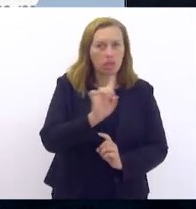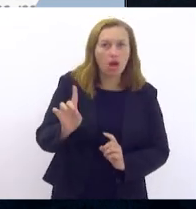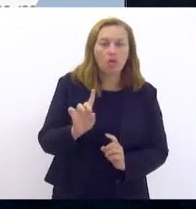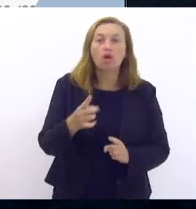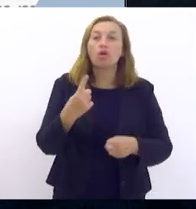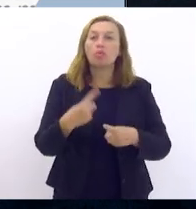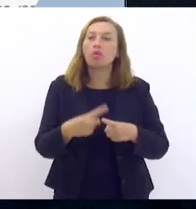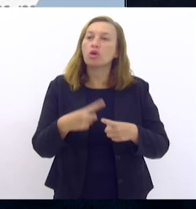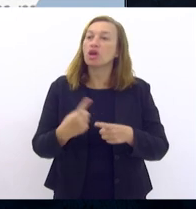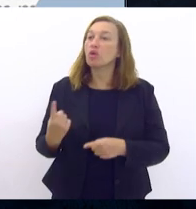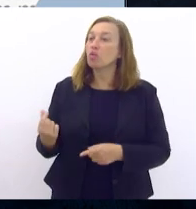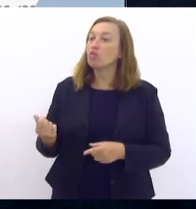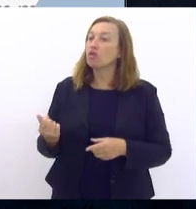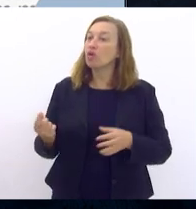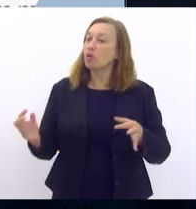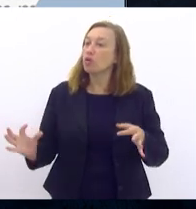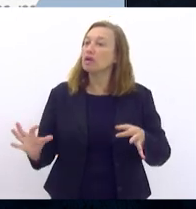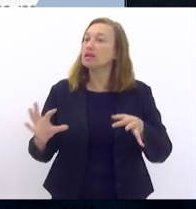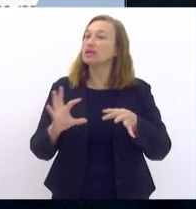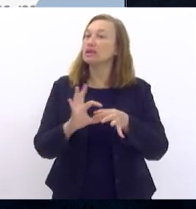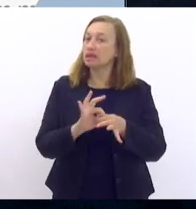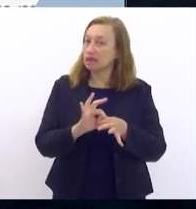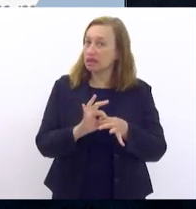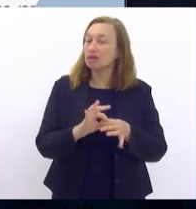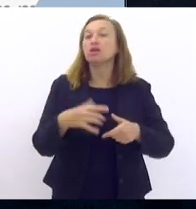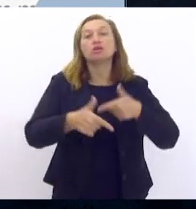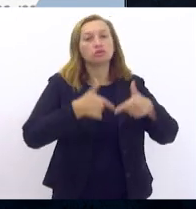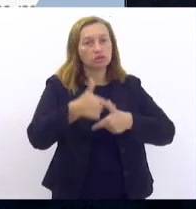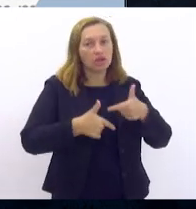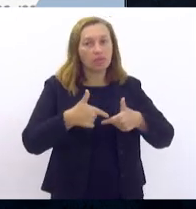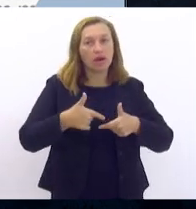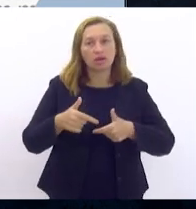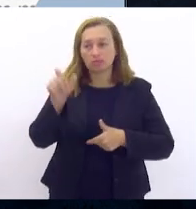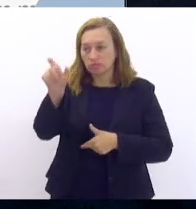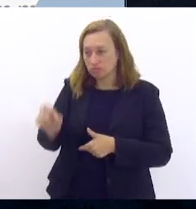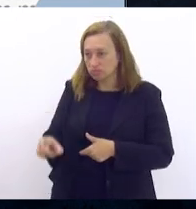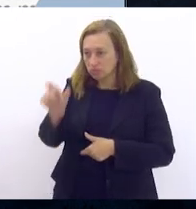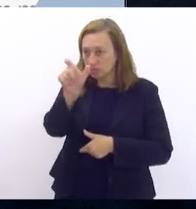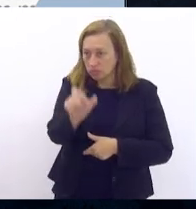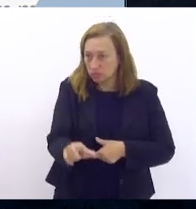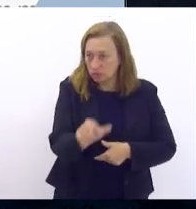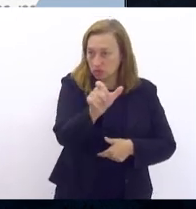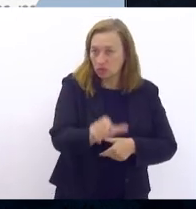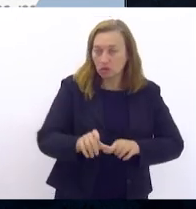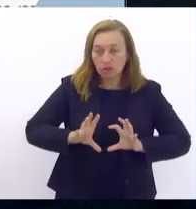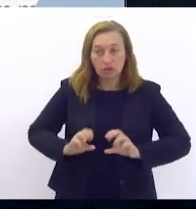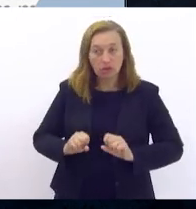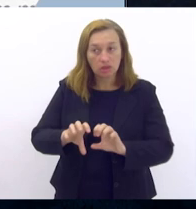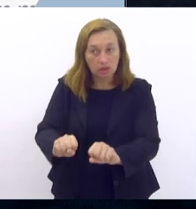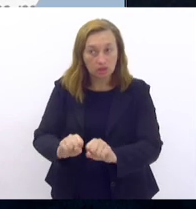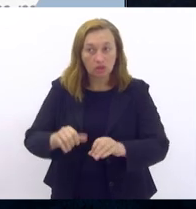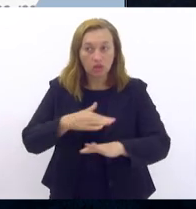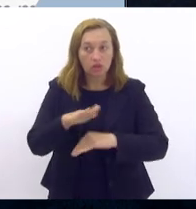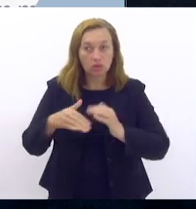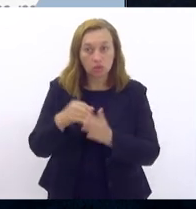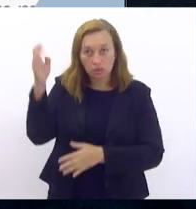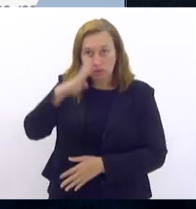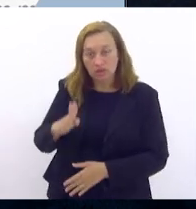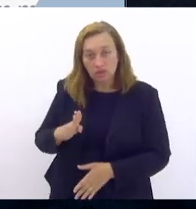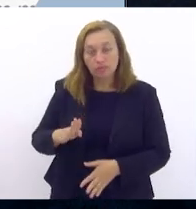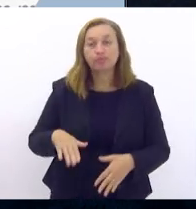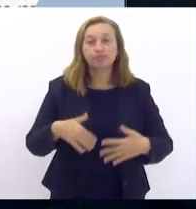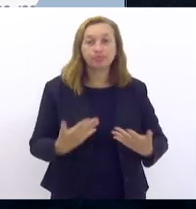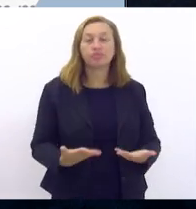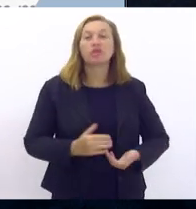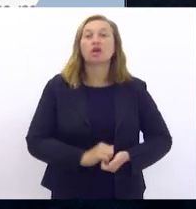há um valor agregado monetário no trabalho que esses catadores fazem né catadores e catadoras em todo o Brasil e